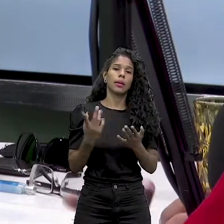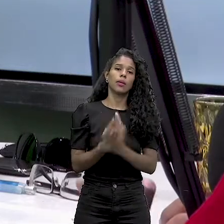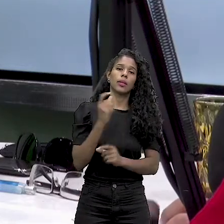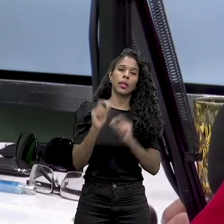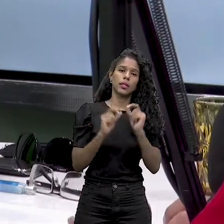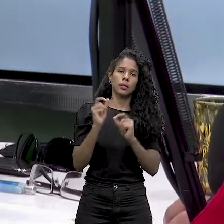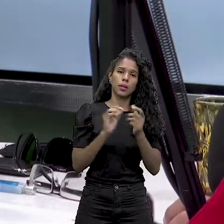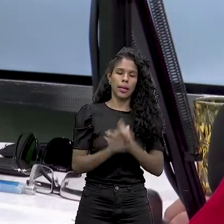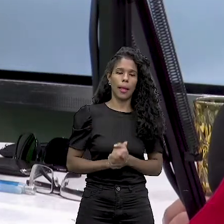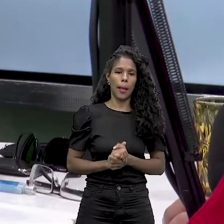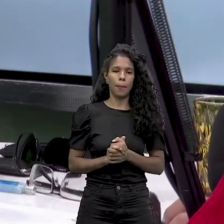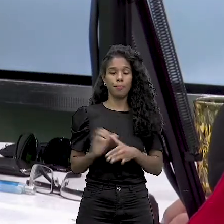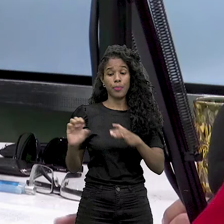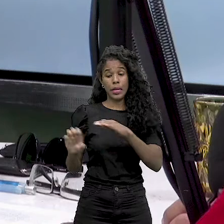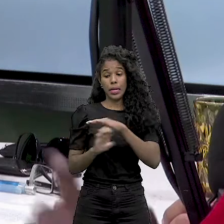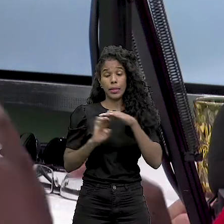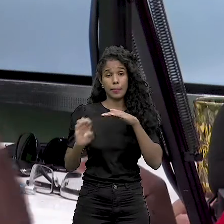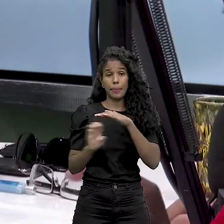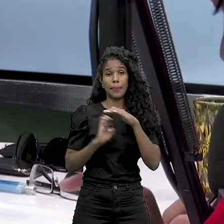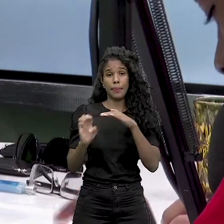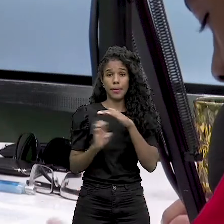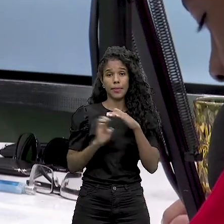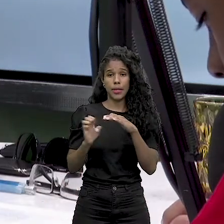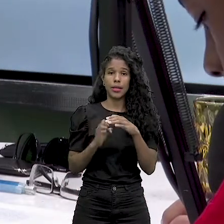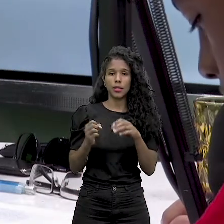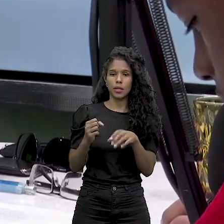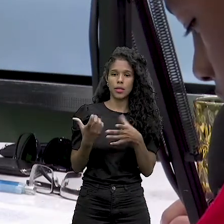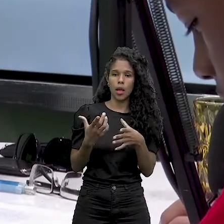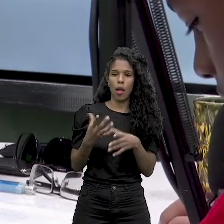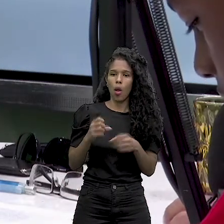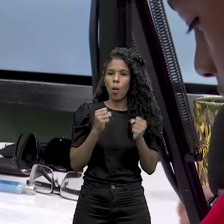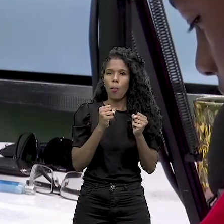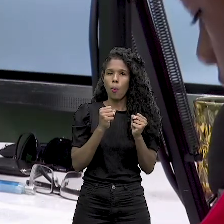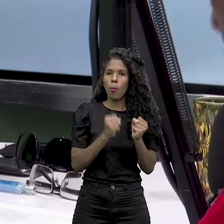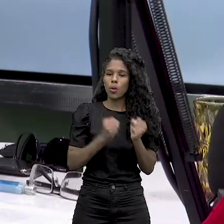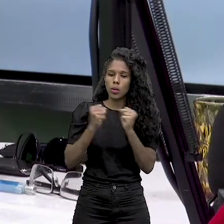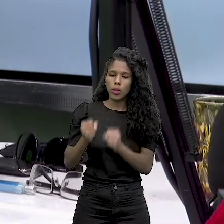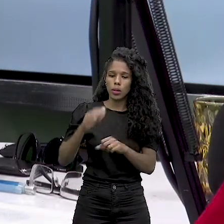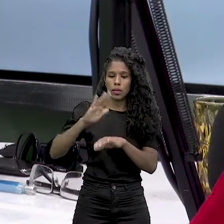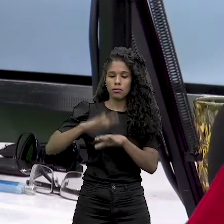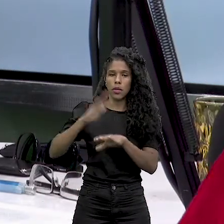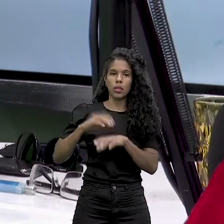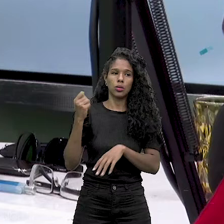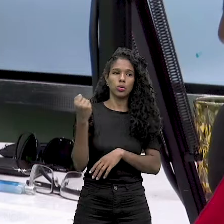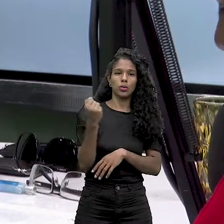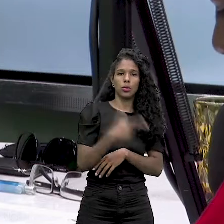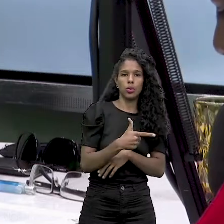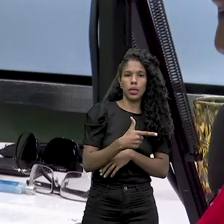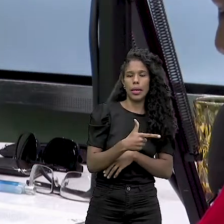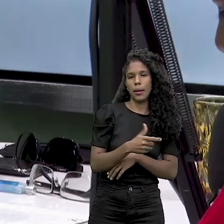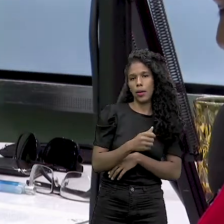é preciso ter organismos internacionais, chamada globalização política, né? Nós temos que ter, por